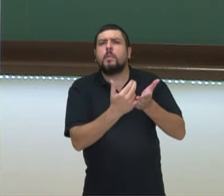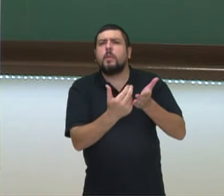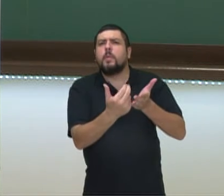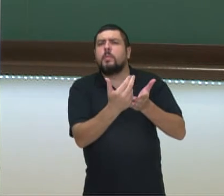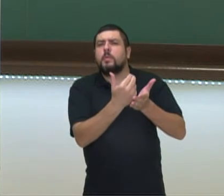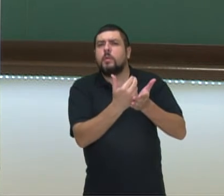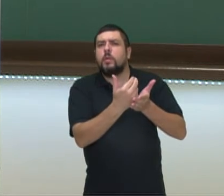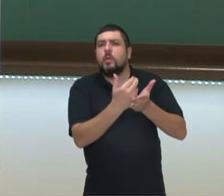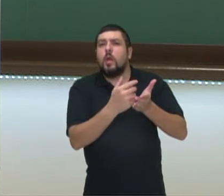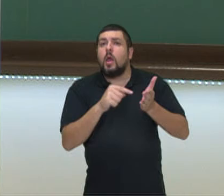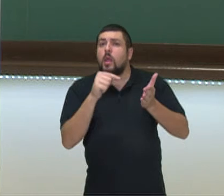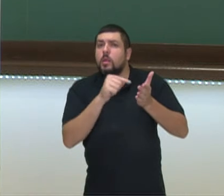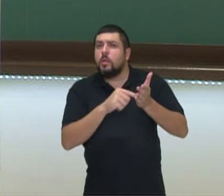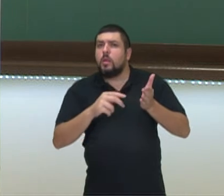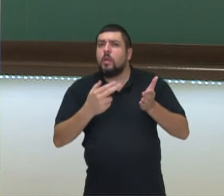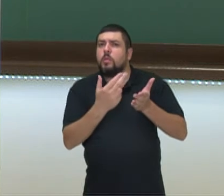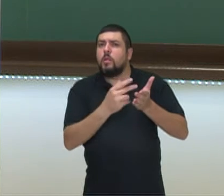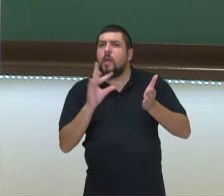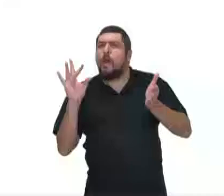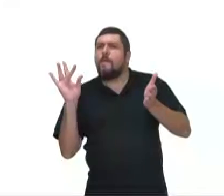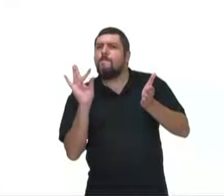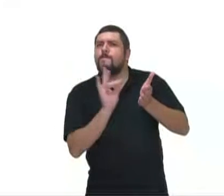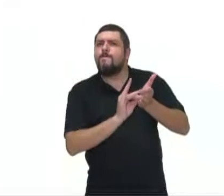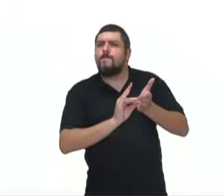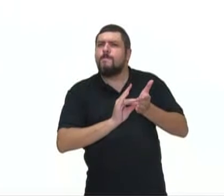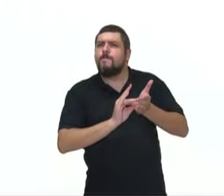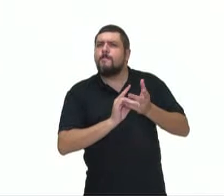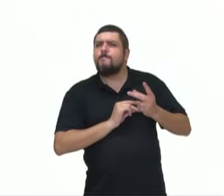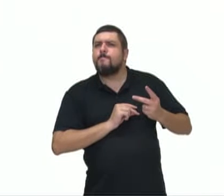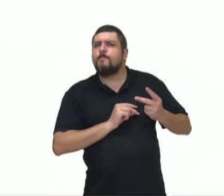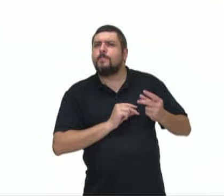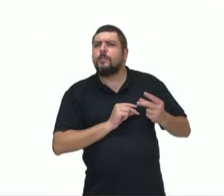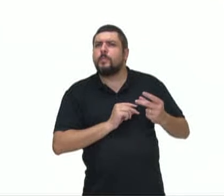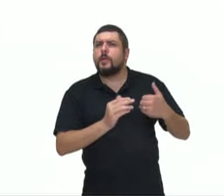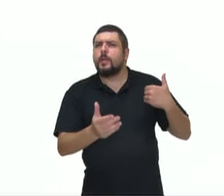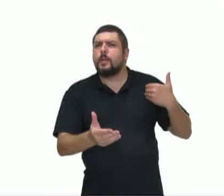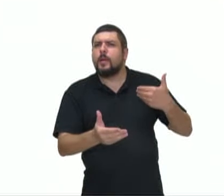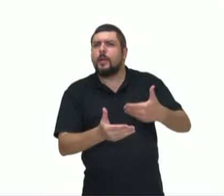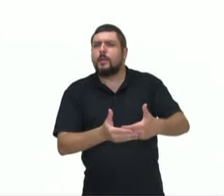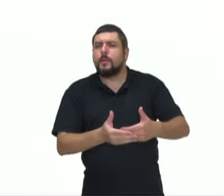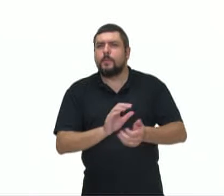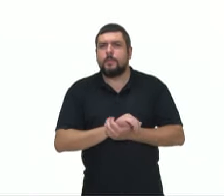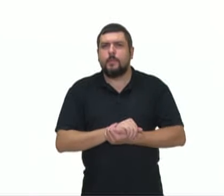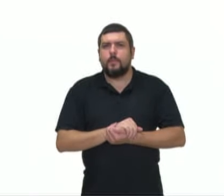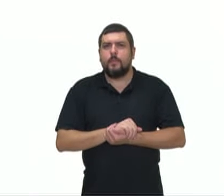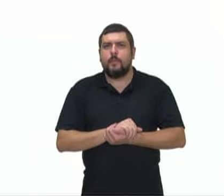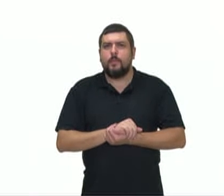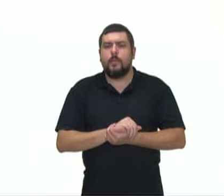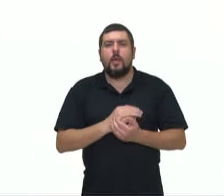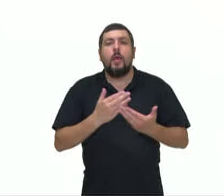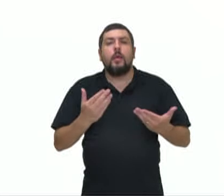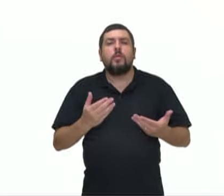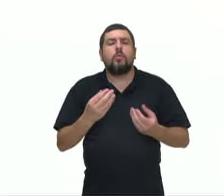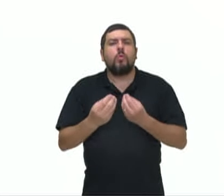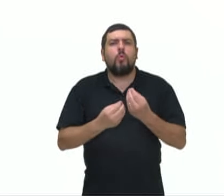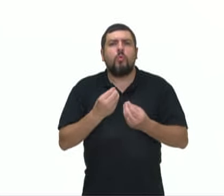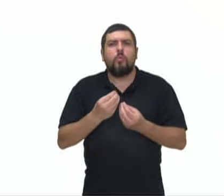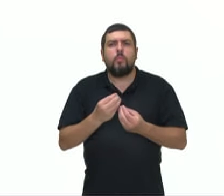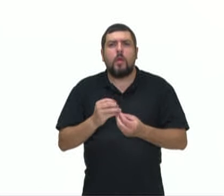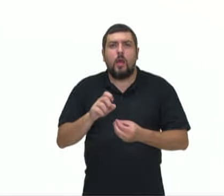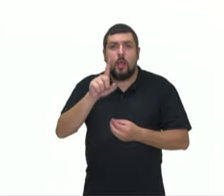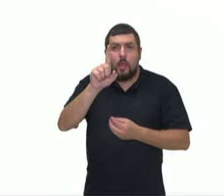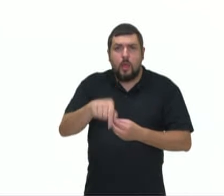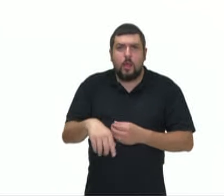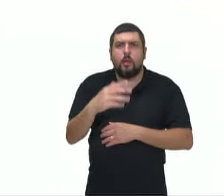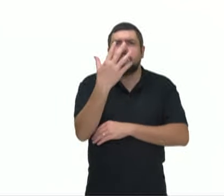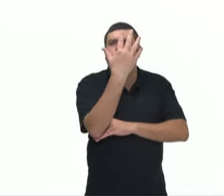que permanecesse até os dias de hoje. Então, olha aqui, né? Os pigmentos utilizados são de materiais